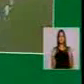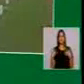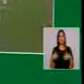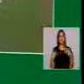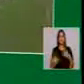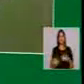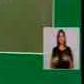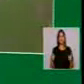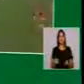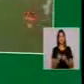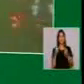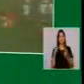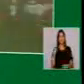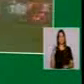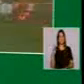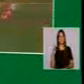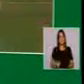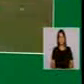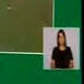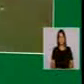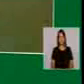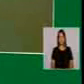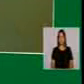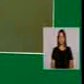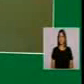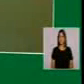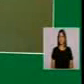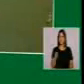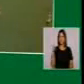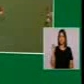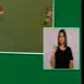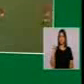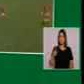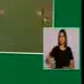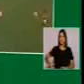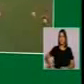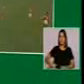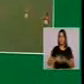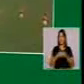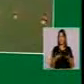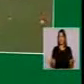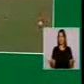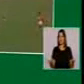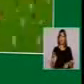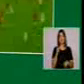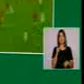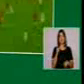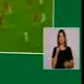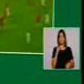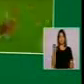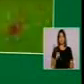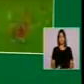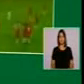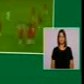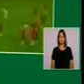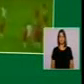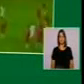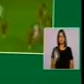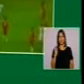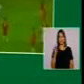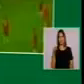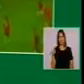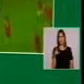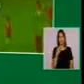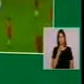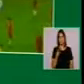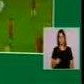País de Gales. Oh, Rui. No campo. Não é isto? Isto é rugby. Isto é rugby. Depois eu estava a ver as marcações no campo. Está, está. Ah, então, agora estamos a falar outra